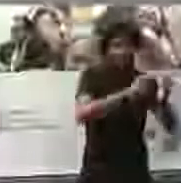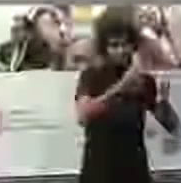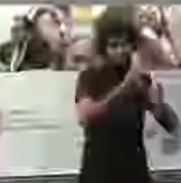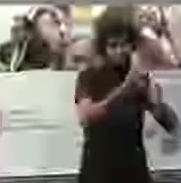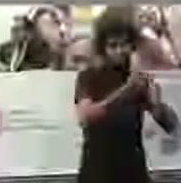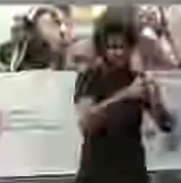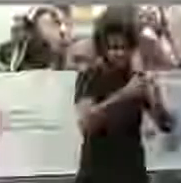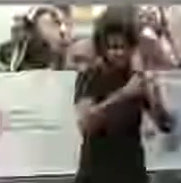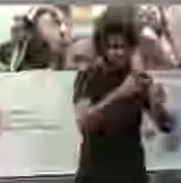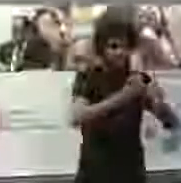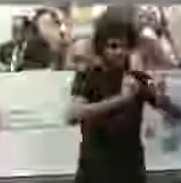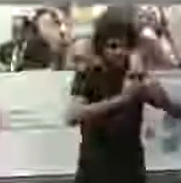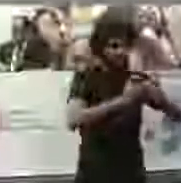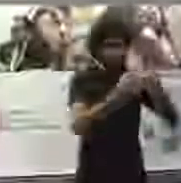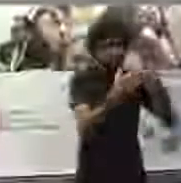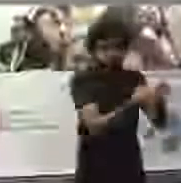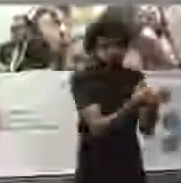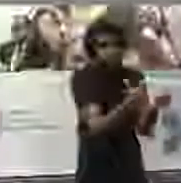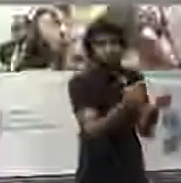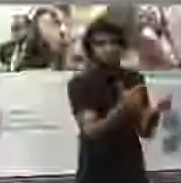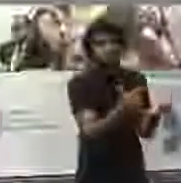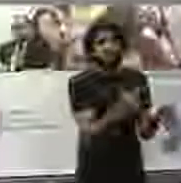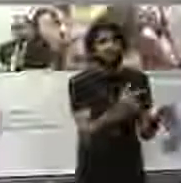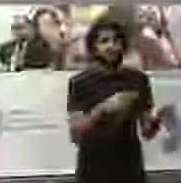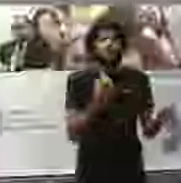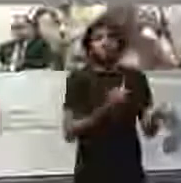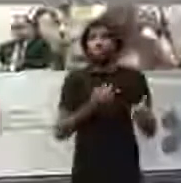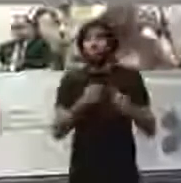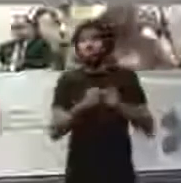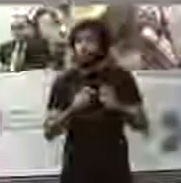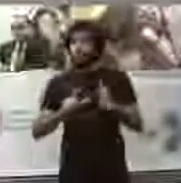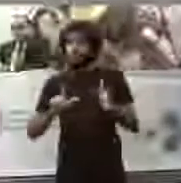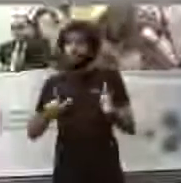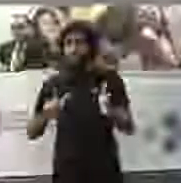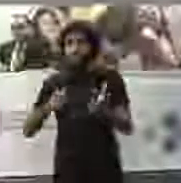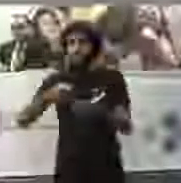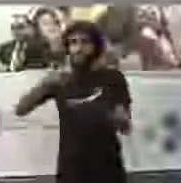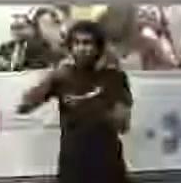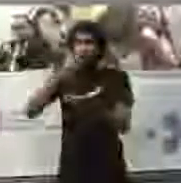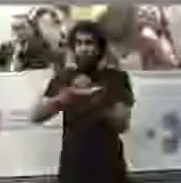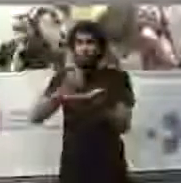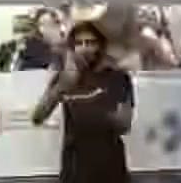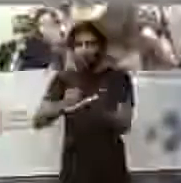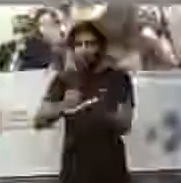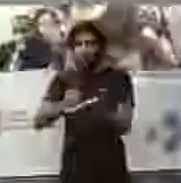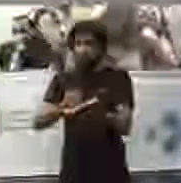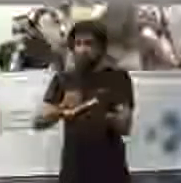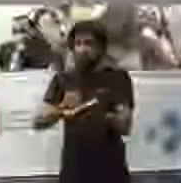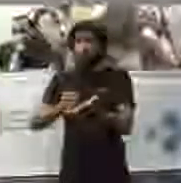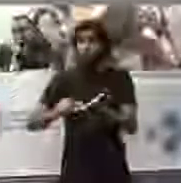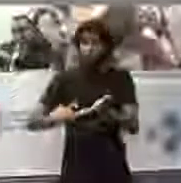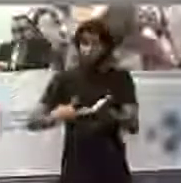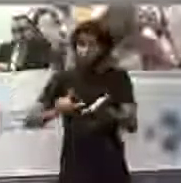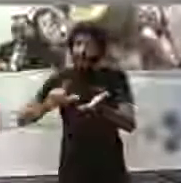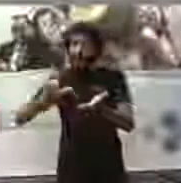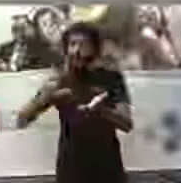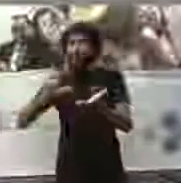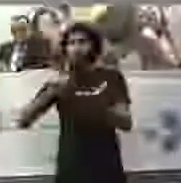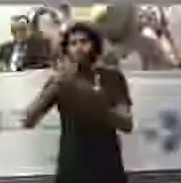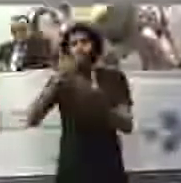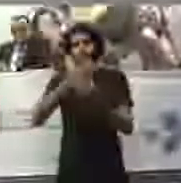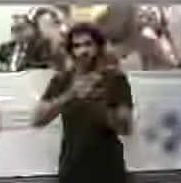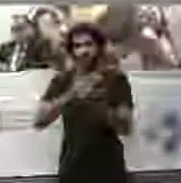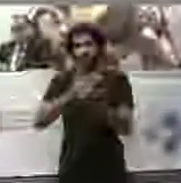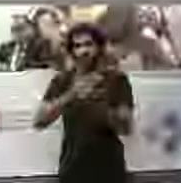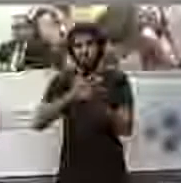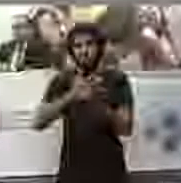sequer foi recebida mas quando nós fizemos a contratação foi antes de a ação ser movida e nós